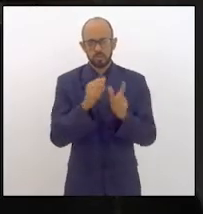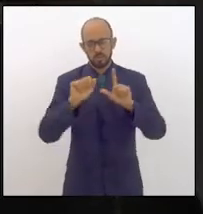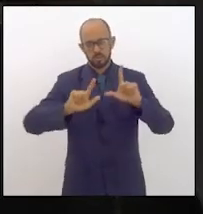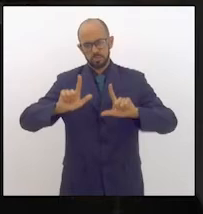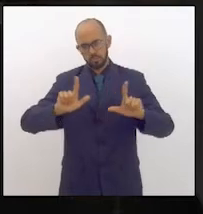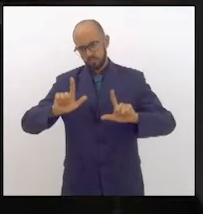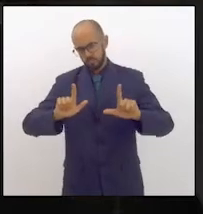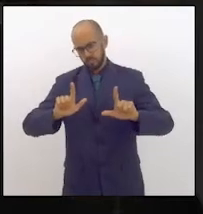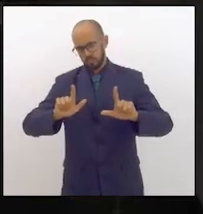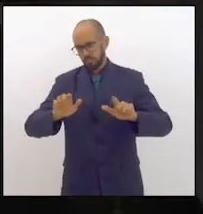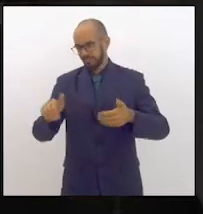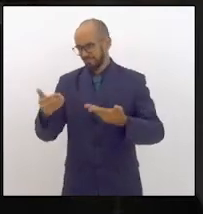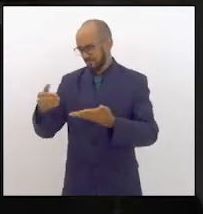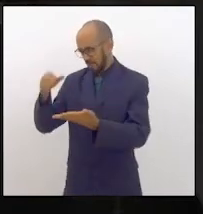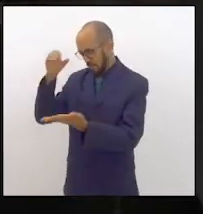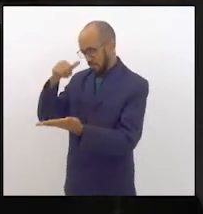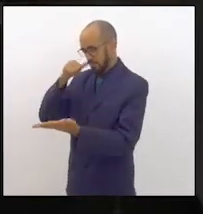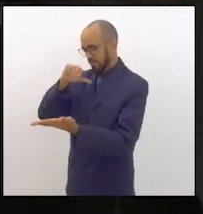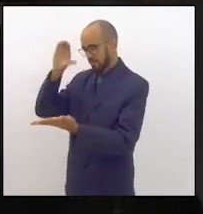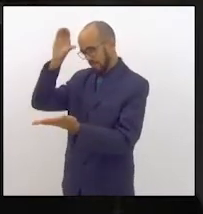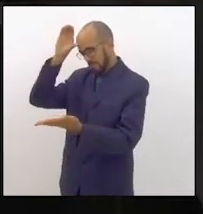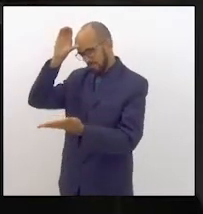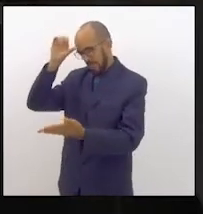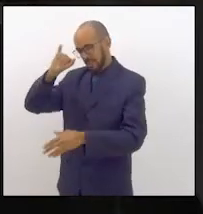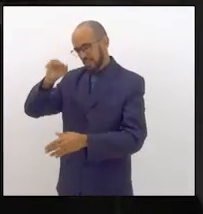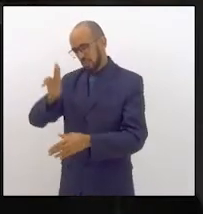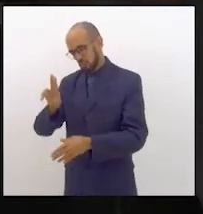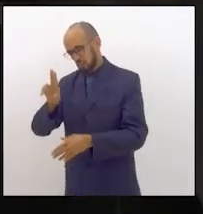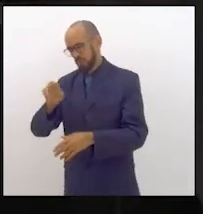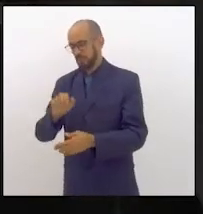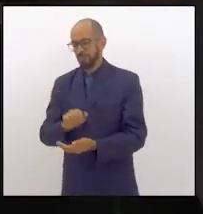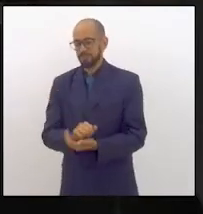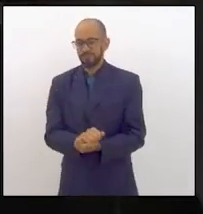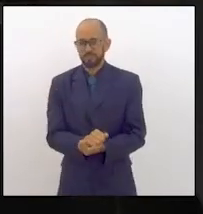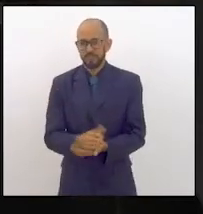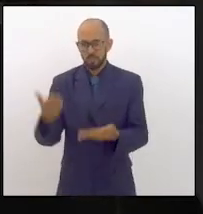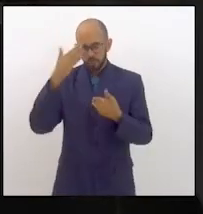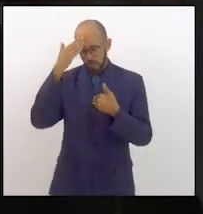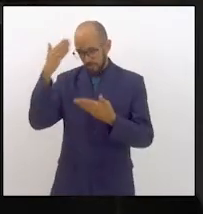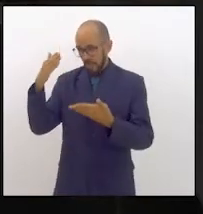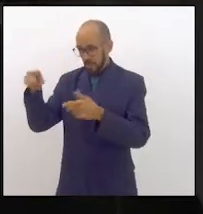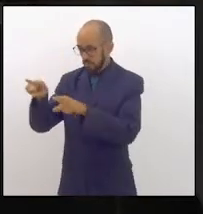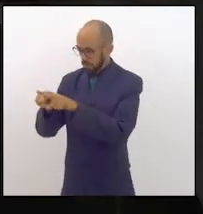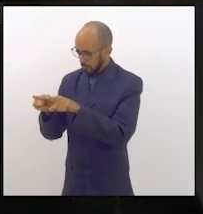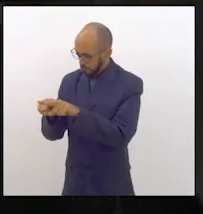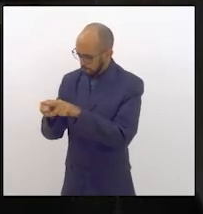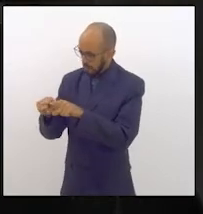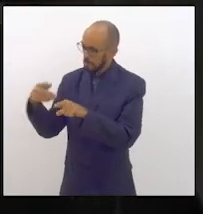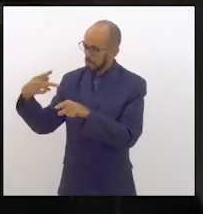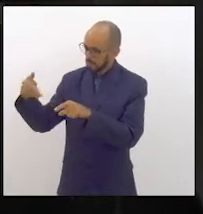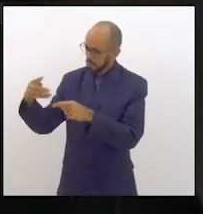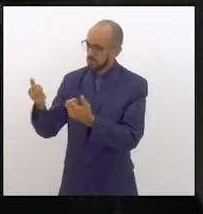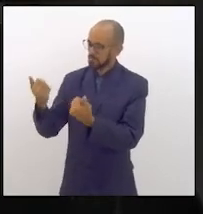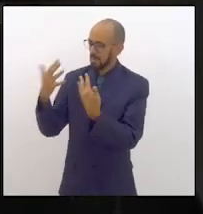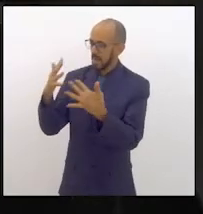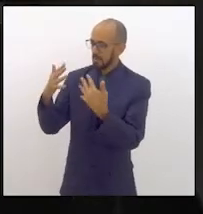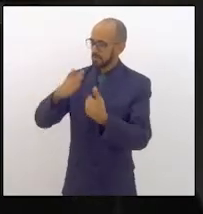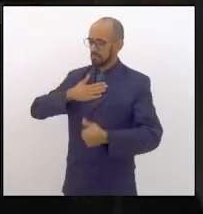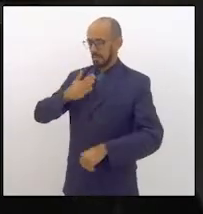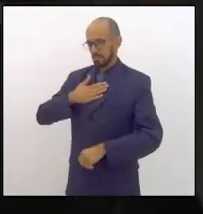então Deputado a tia Ju eu finalizo aqui a minha fala Obrigado também pelas suas felicitações